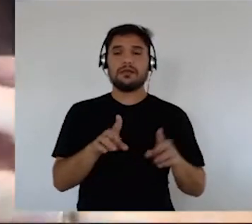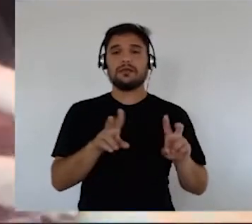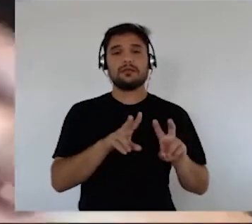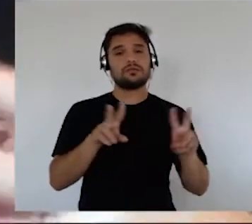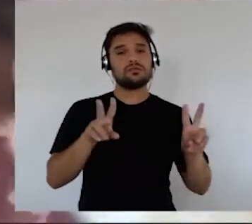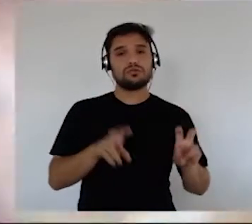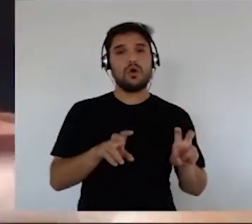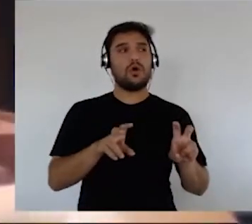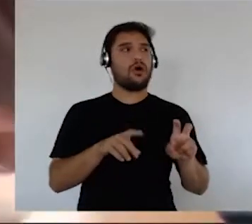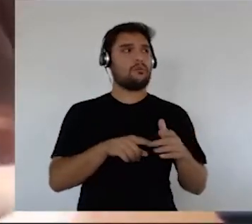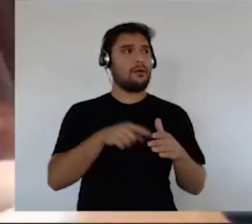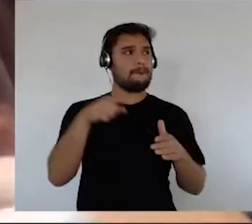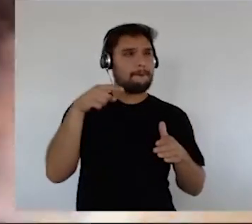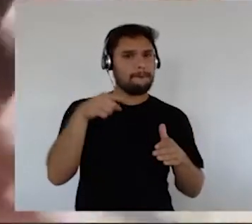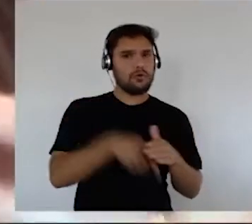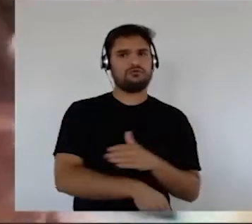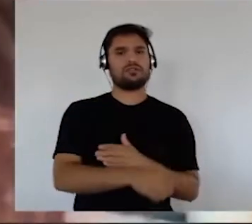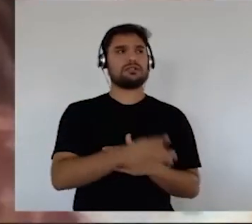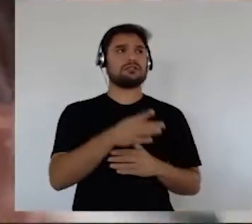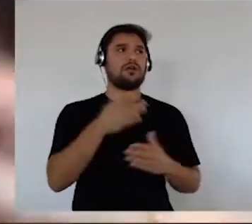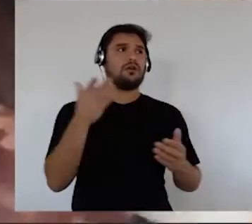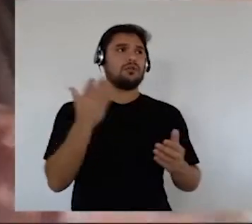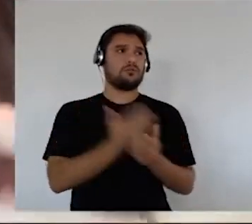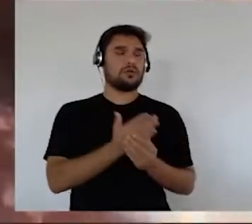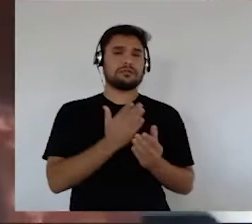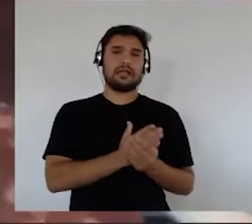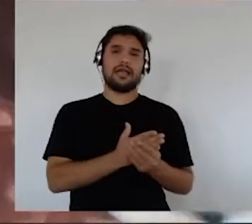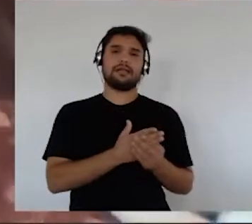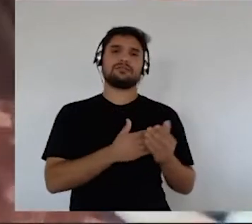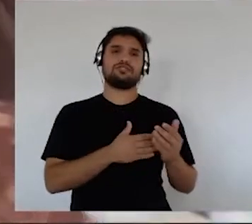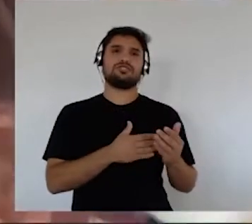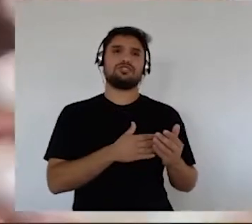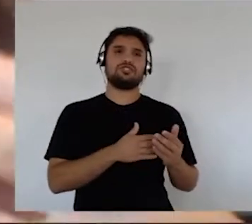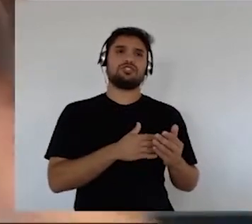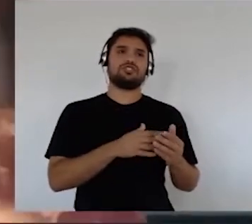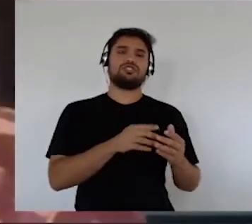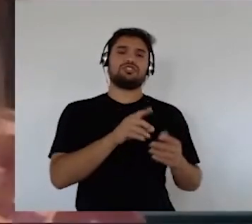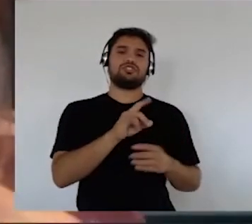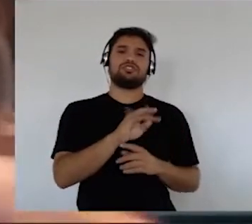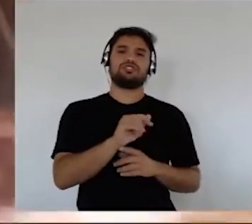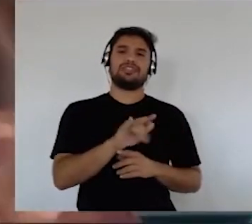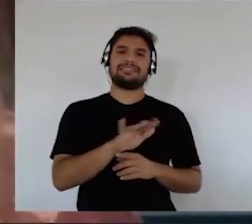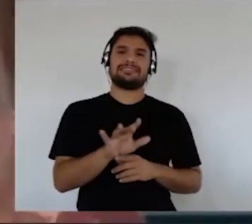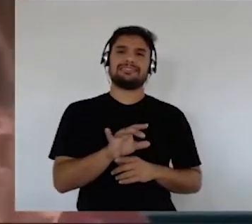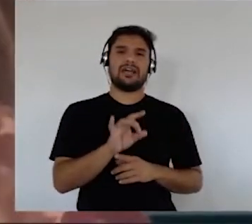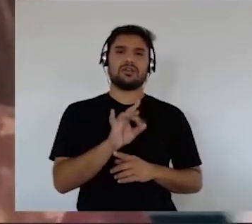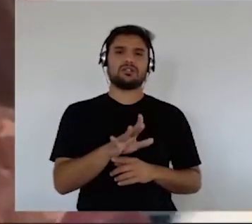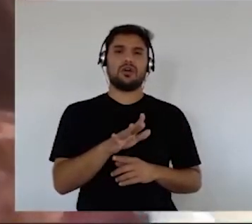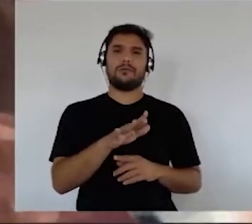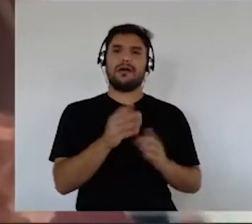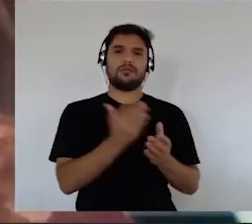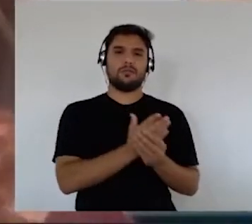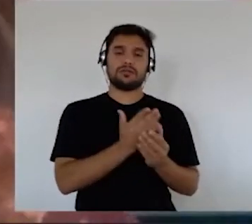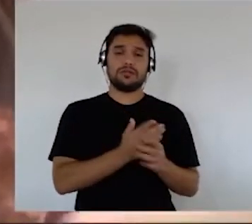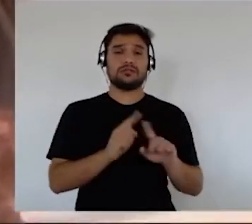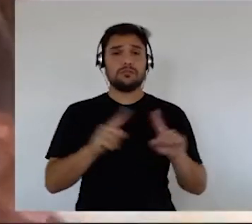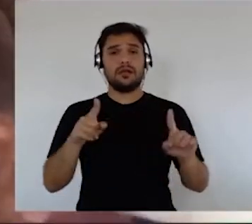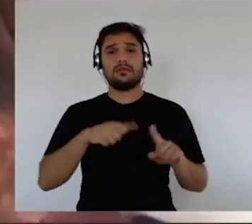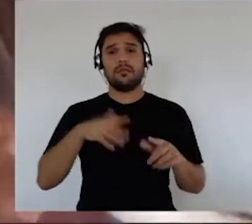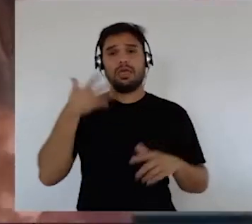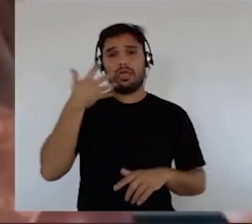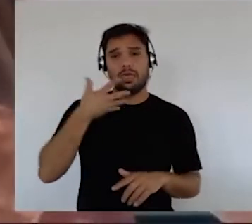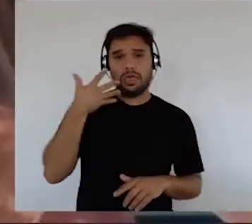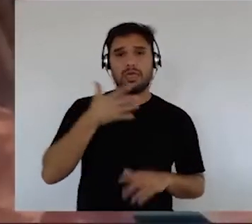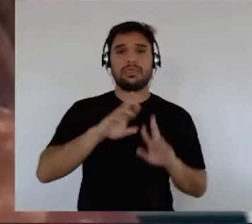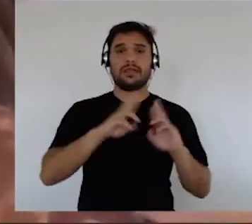numa intensificação no processo de digitalização, que não só mais dos processos, mas das sustentações,